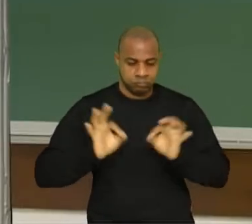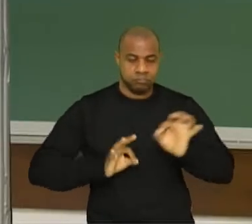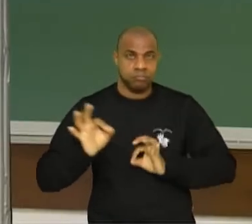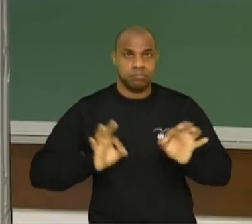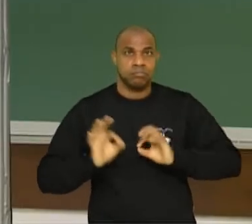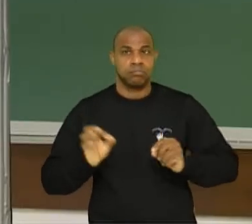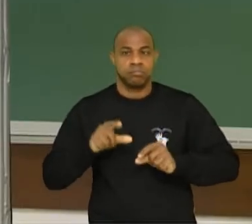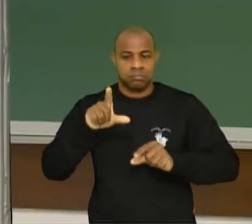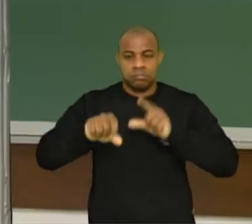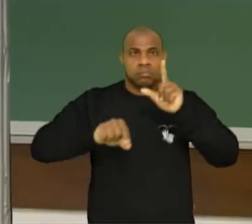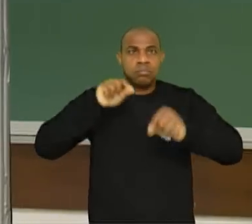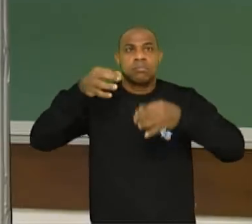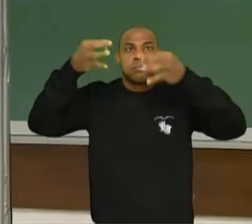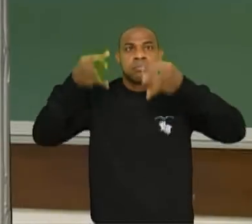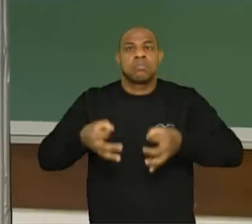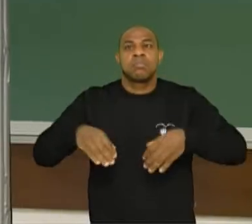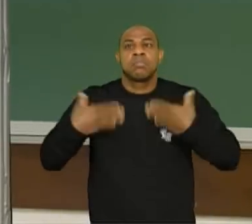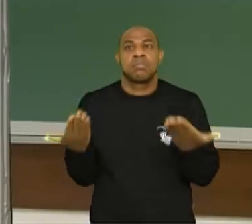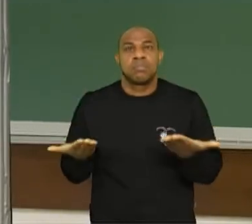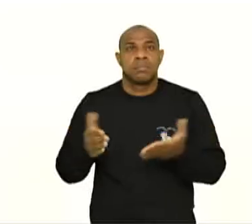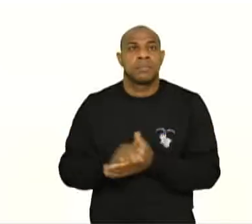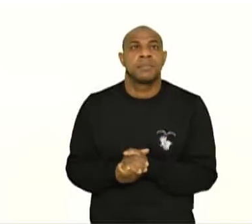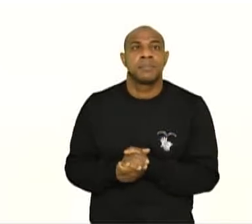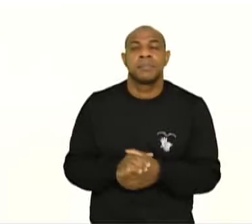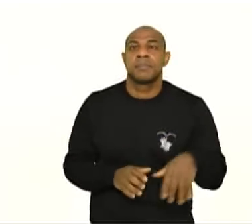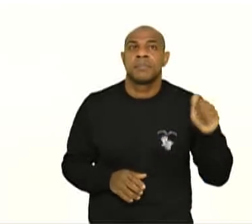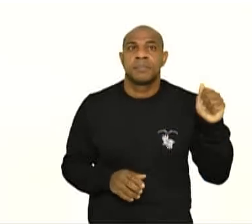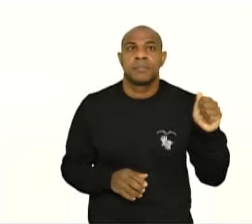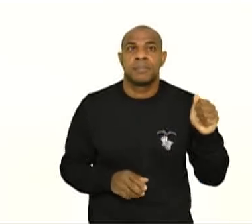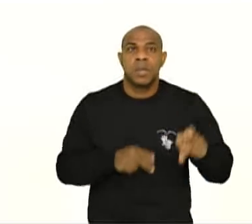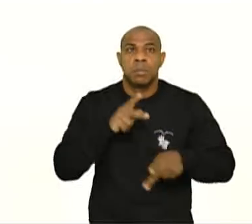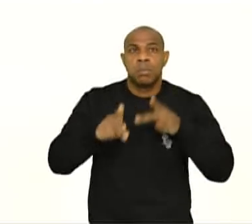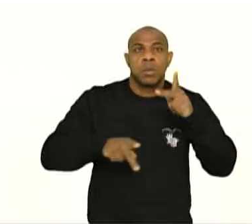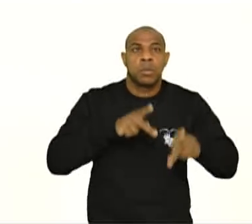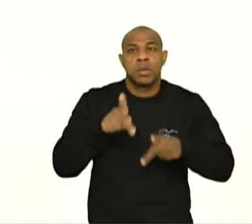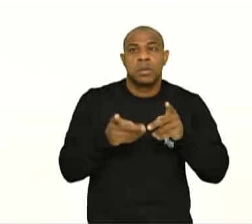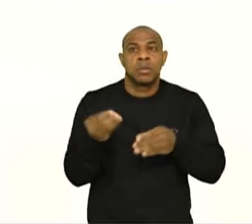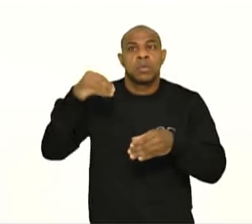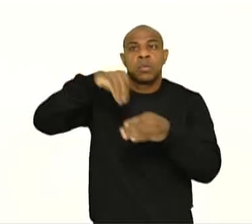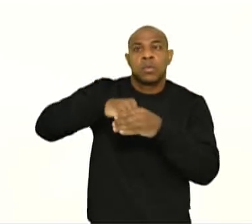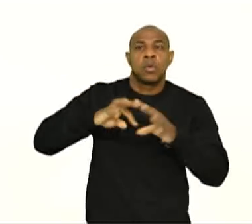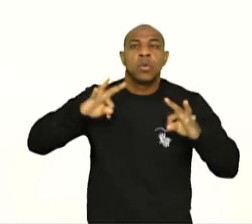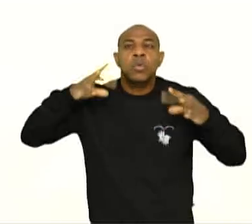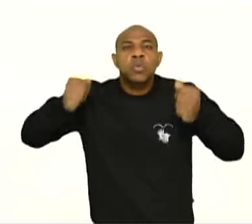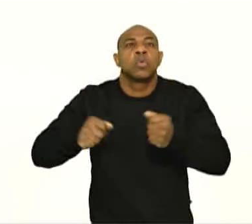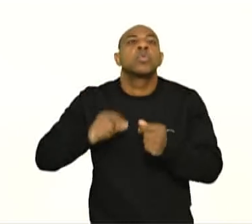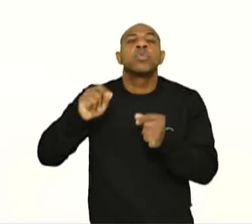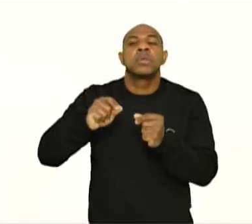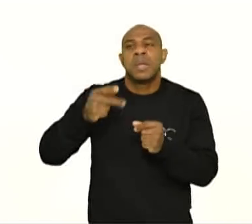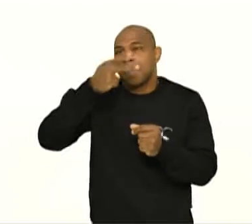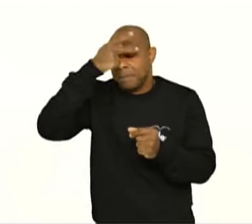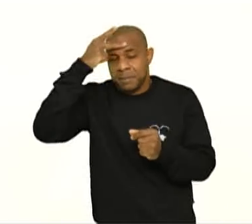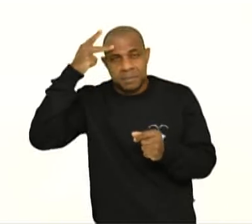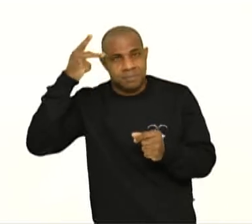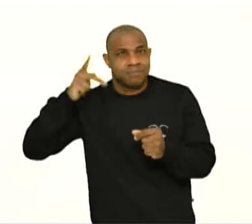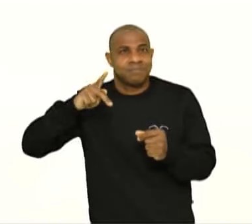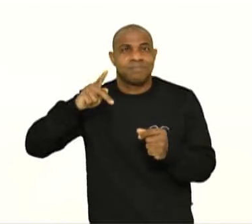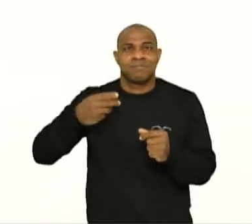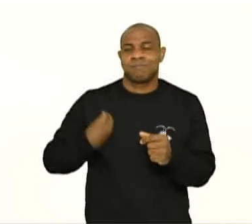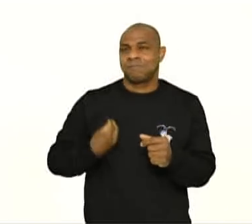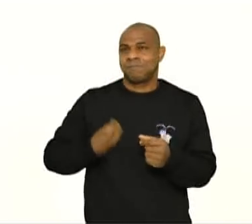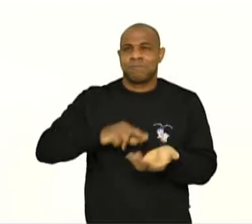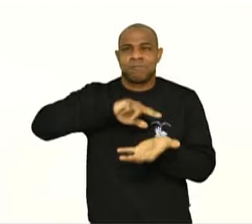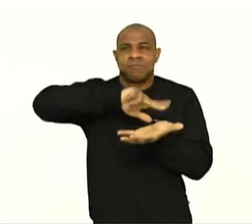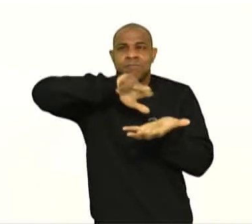a alternativa correta, tá? Letra A. População inclui todos os indivíduos de uma espécie que estão presentes